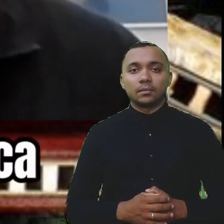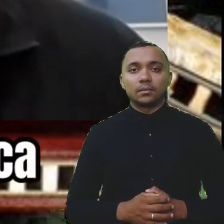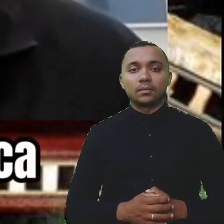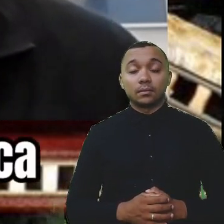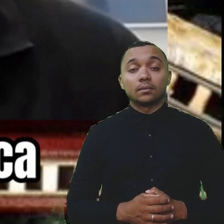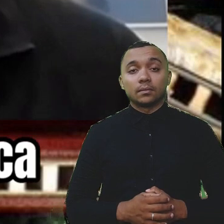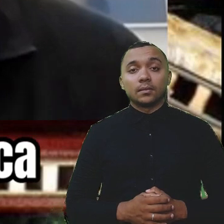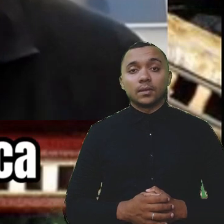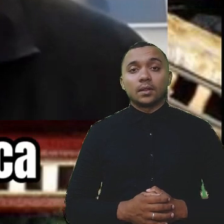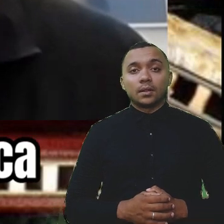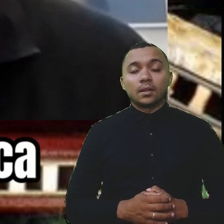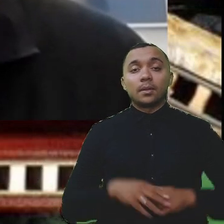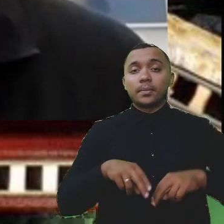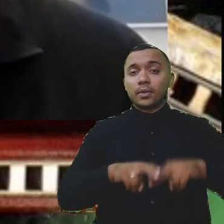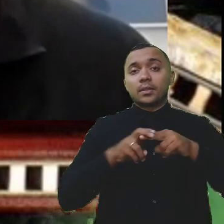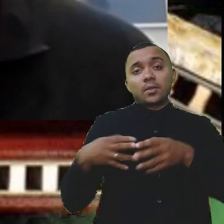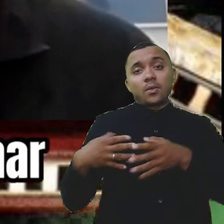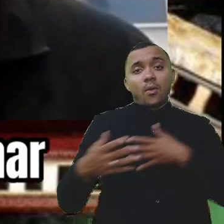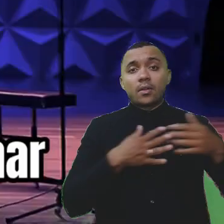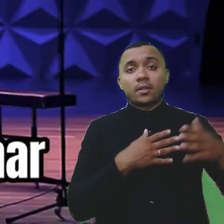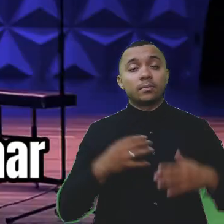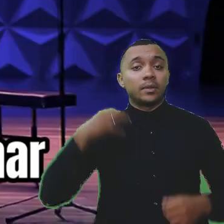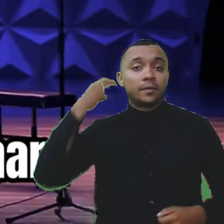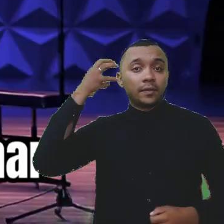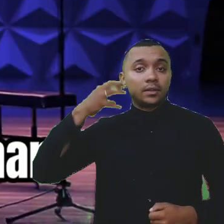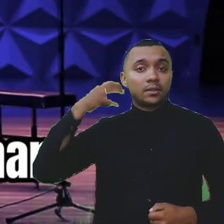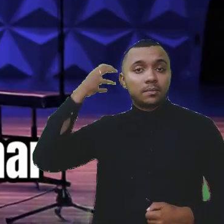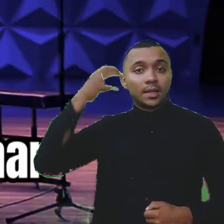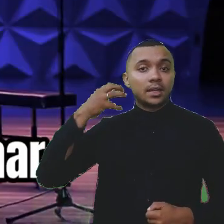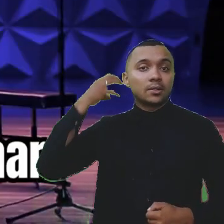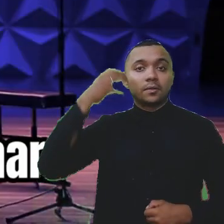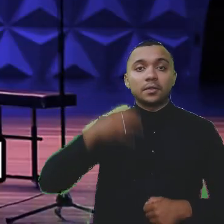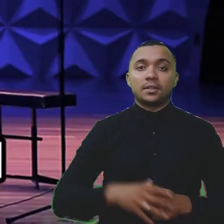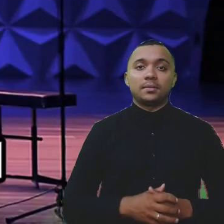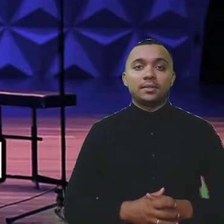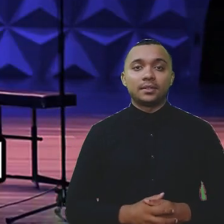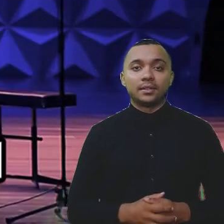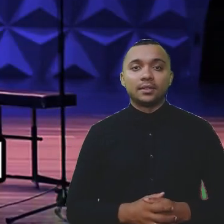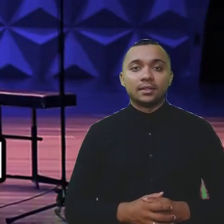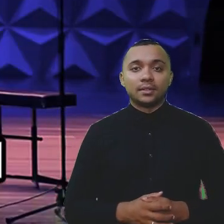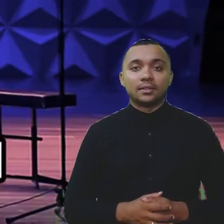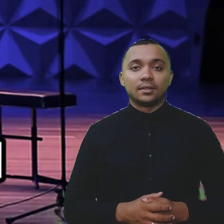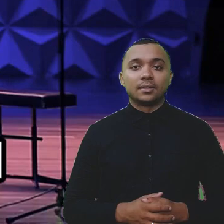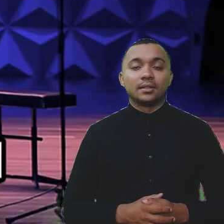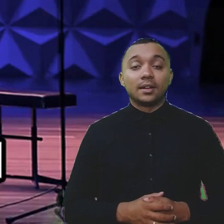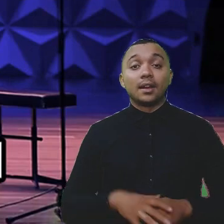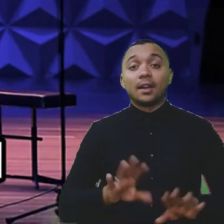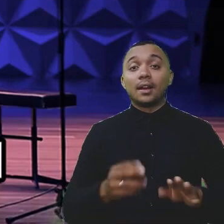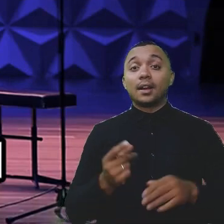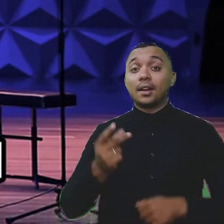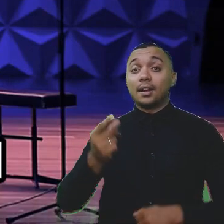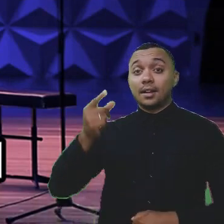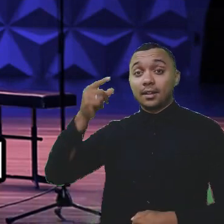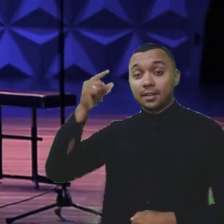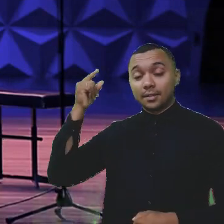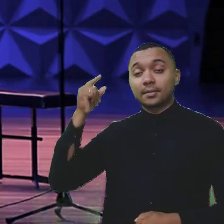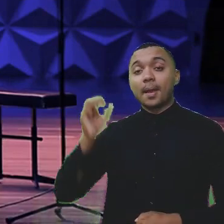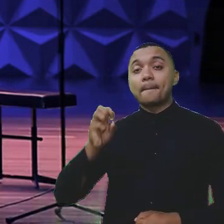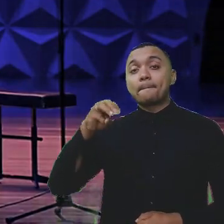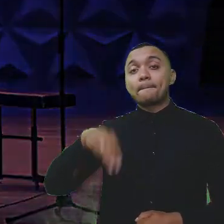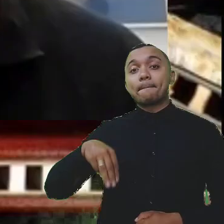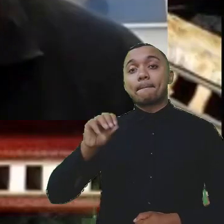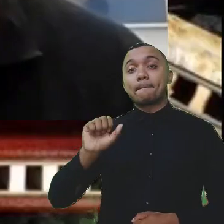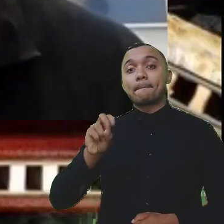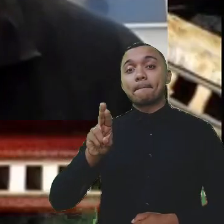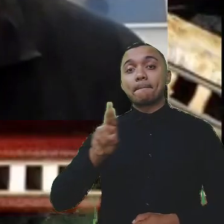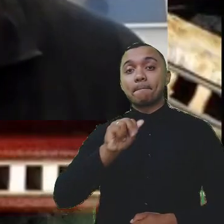isso vale em qualquer estilo de música. Então, nesse momento, eu comecei a achar. Naquela época, o Maurício me mandou